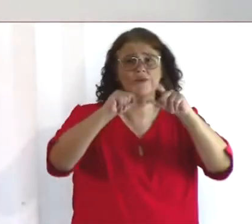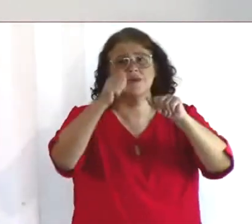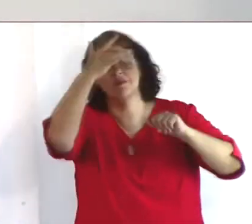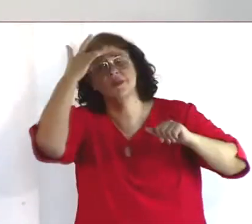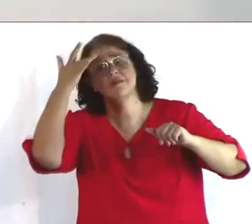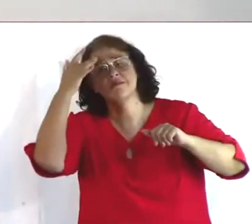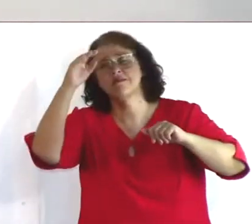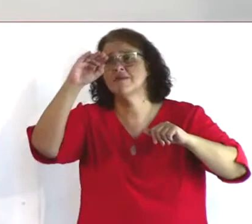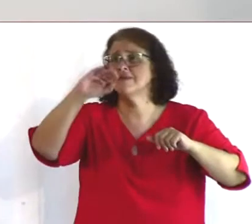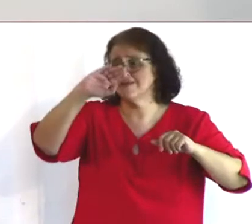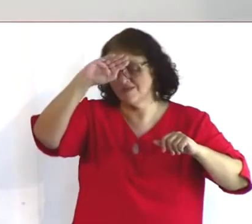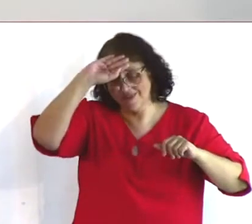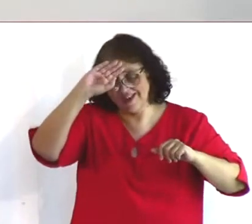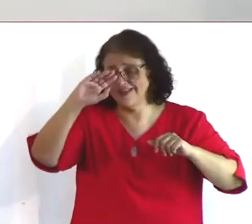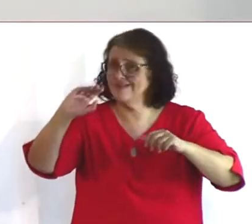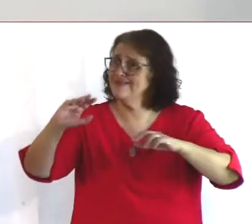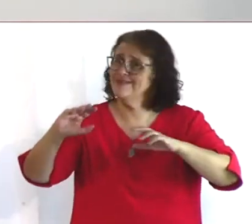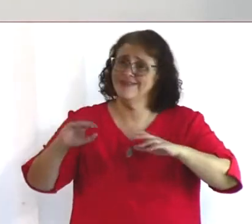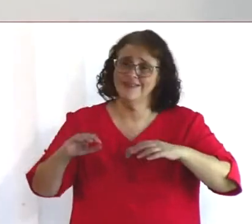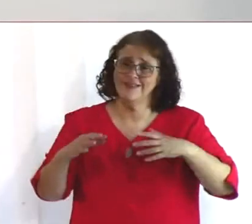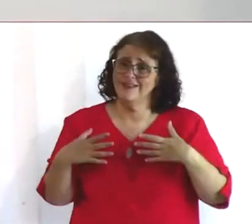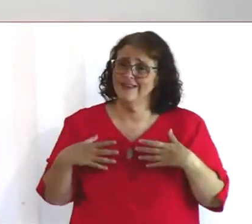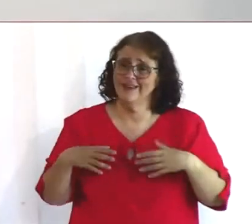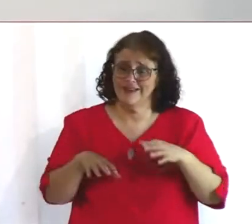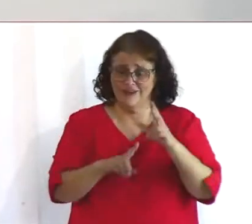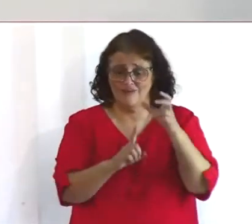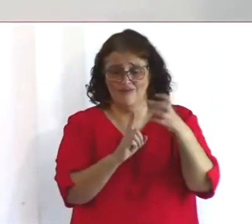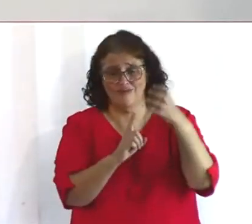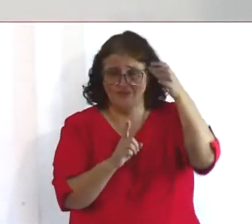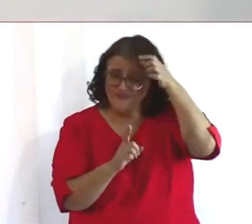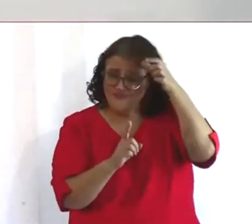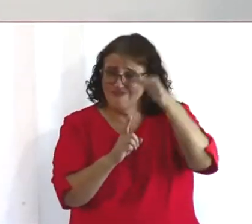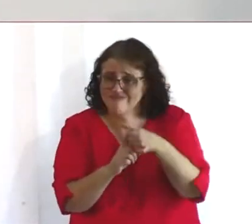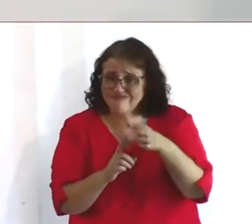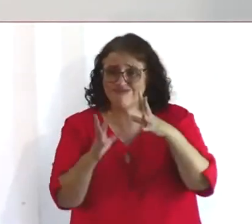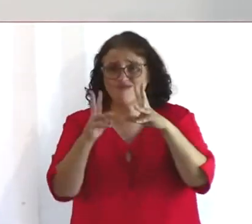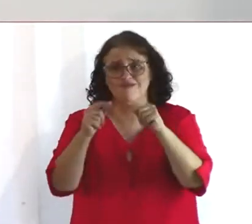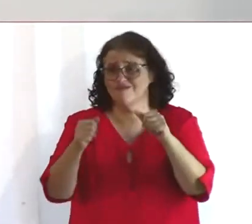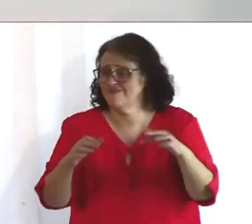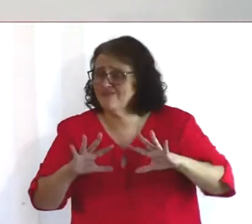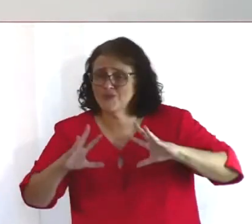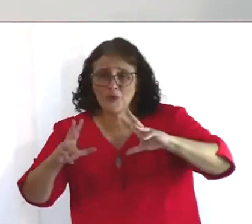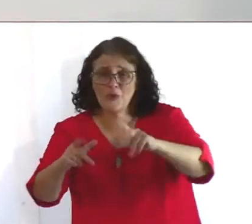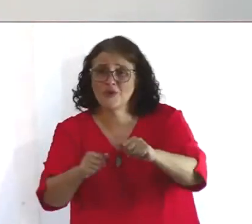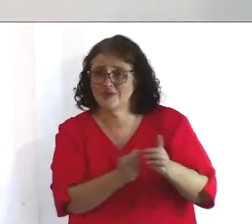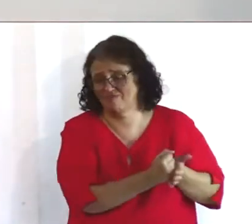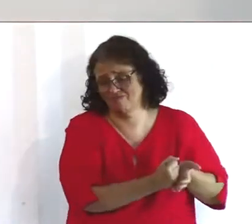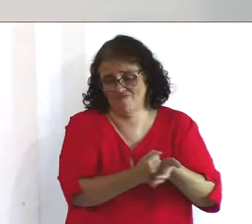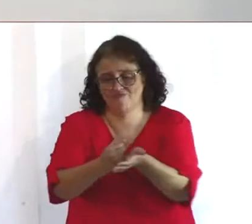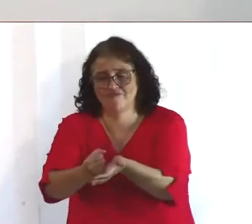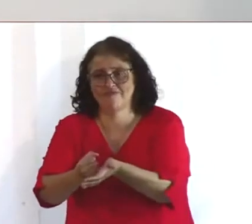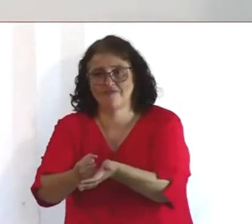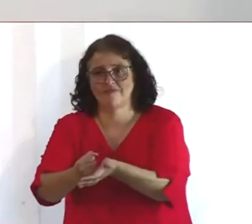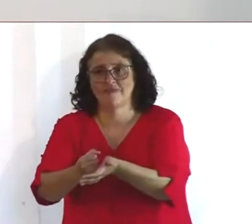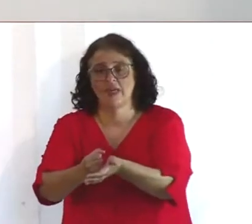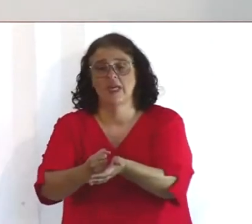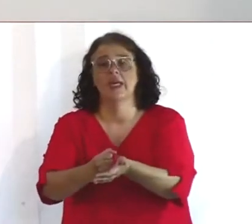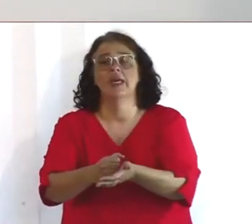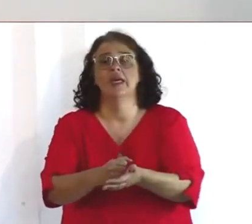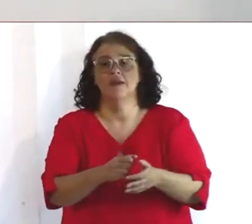texto. E a palavra de Deus diz que o Senhor Jesus curou. Curou todos, ou não sei se todos,